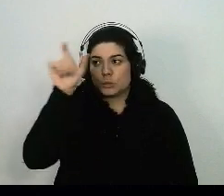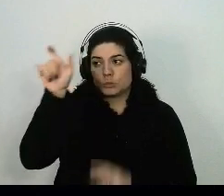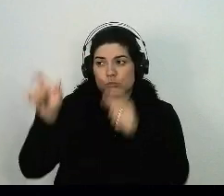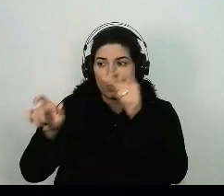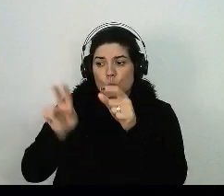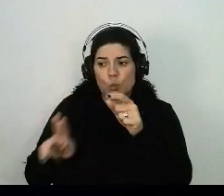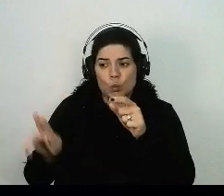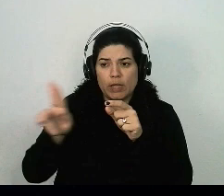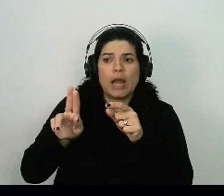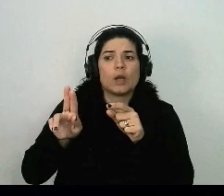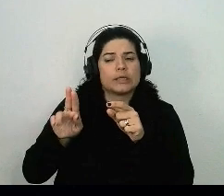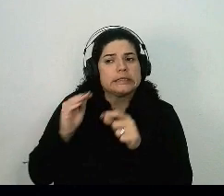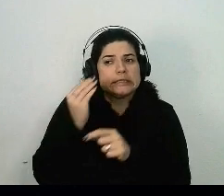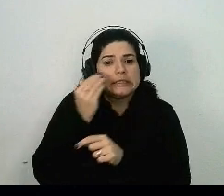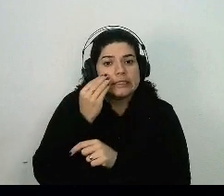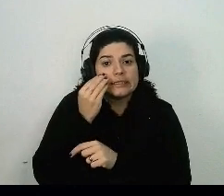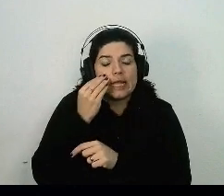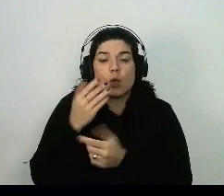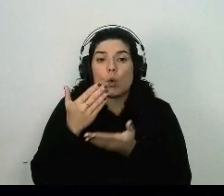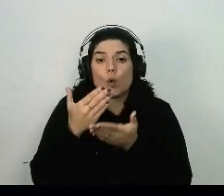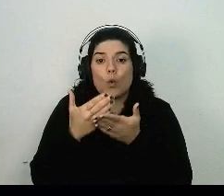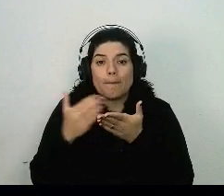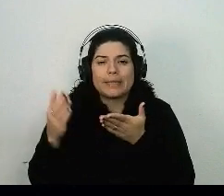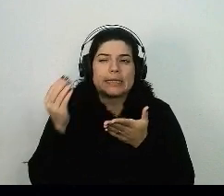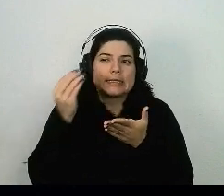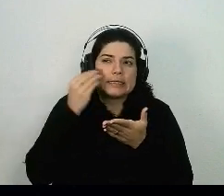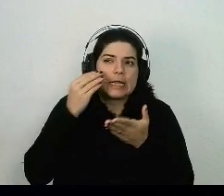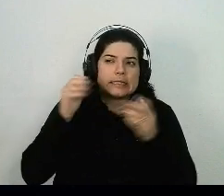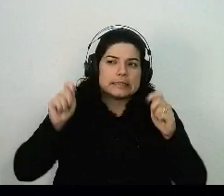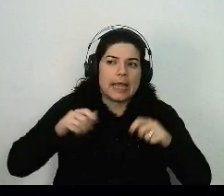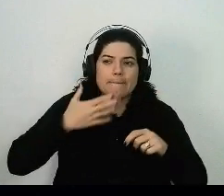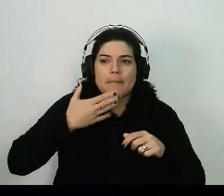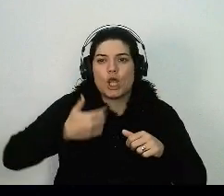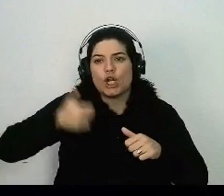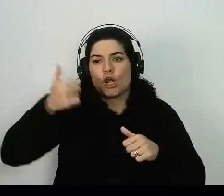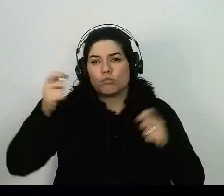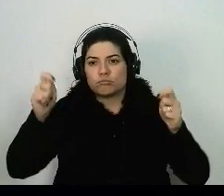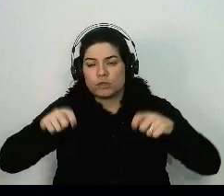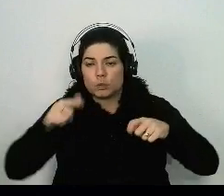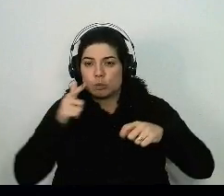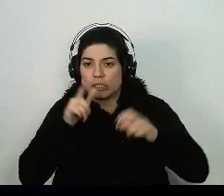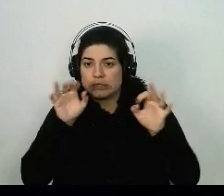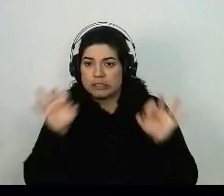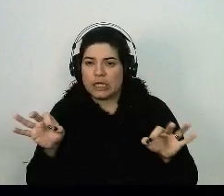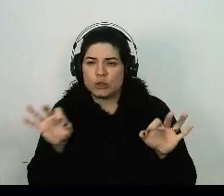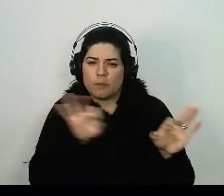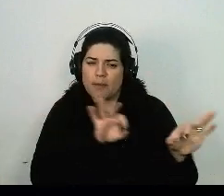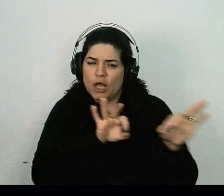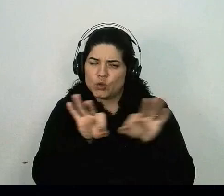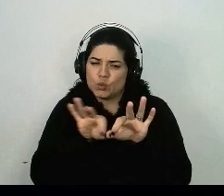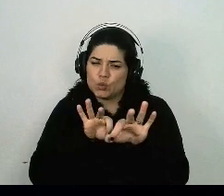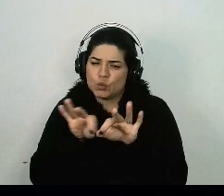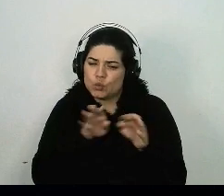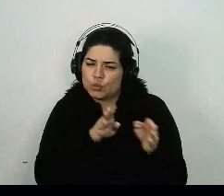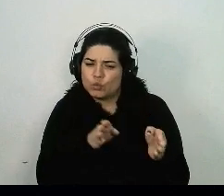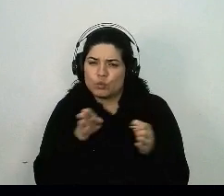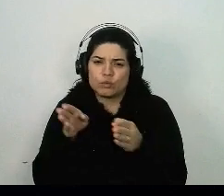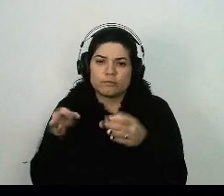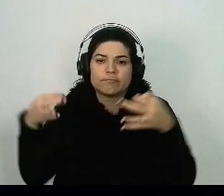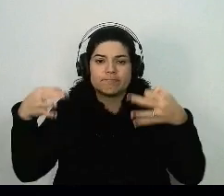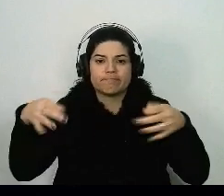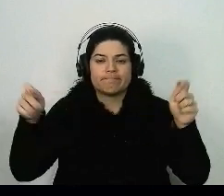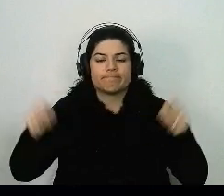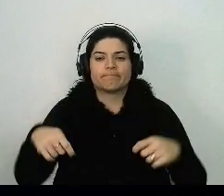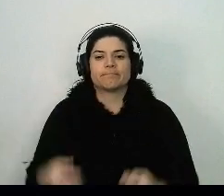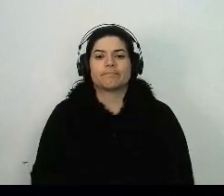produzir realmente, então eu vou testando e melhorando a eficiência daquilo, vou fazendo um ajuste fino, fine tuning da minha solução. E